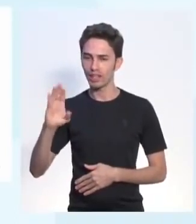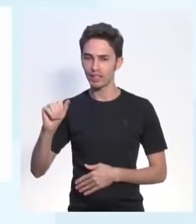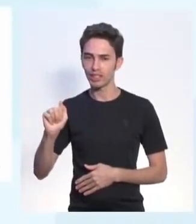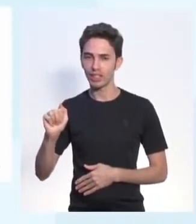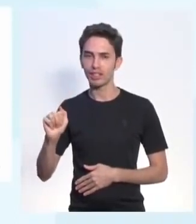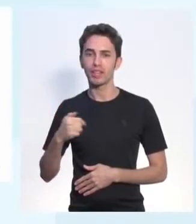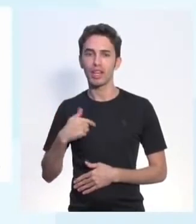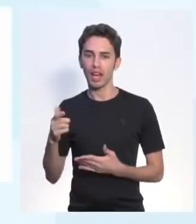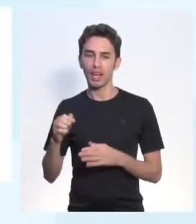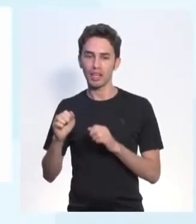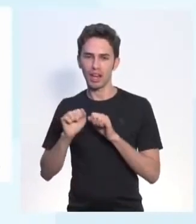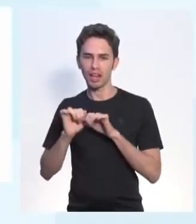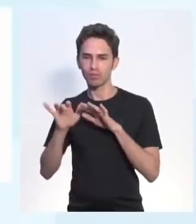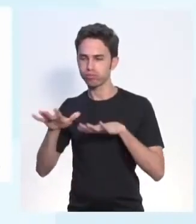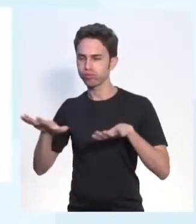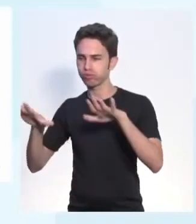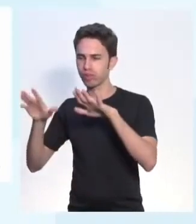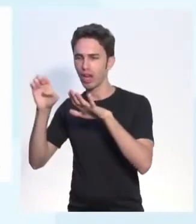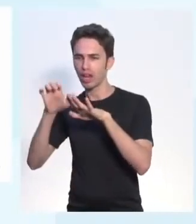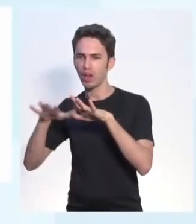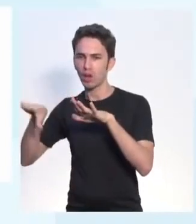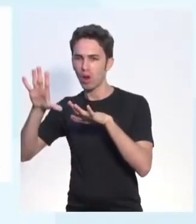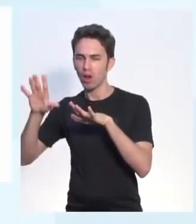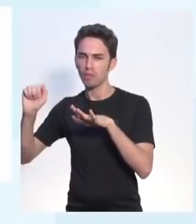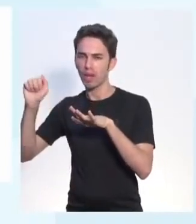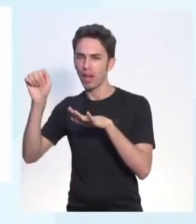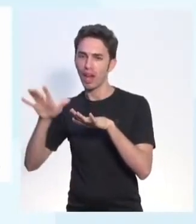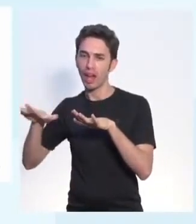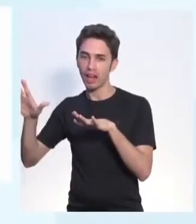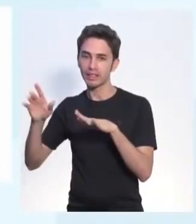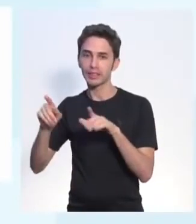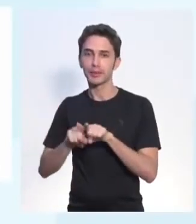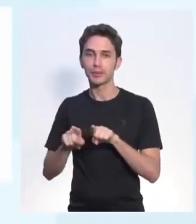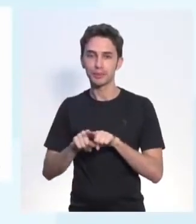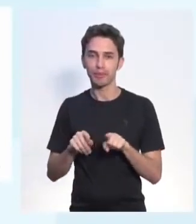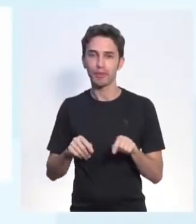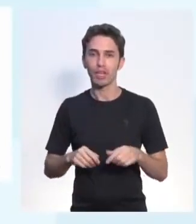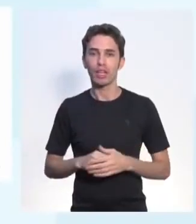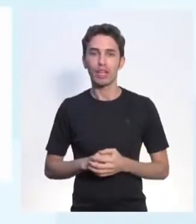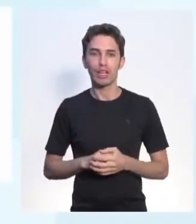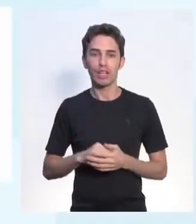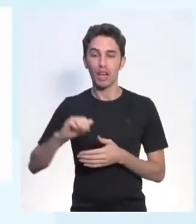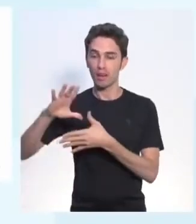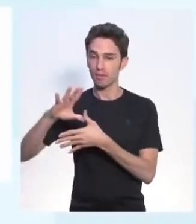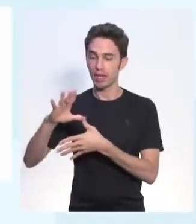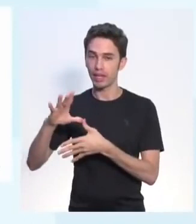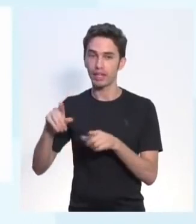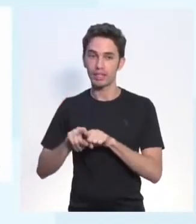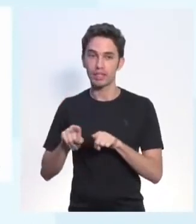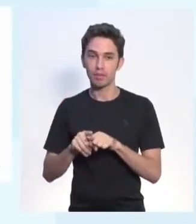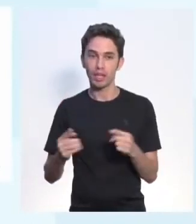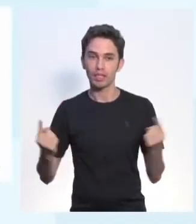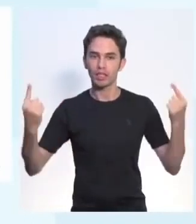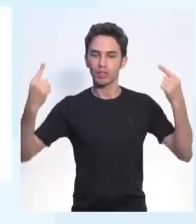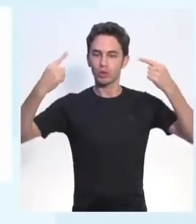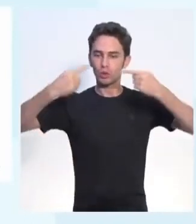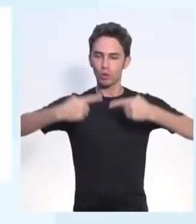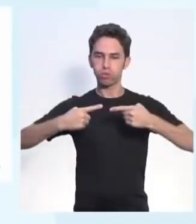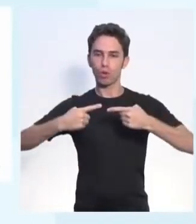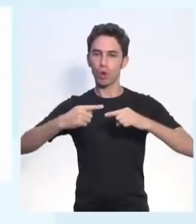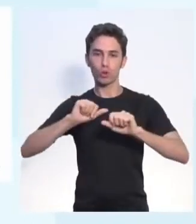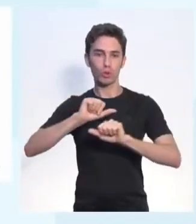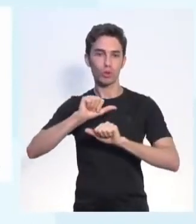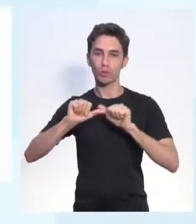a América, em dois modelos econômicos opostos em sua